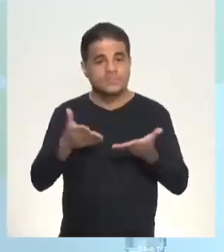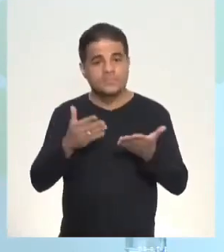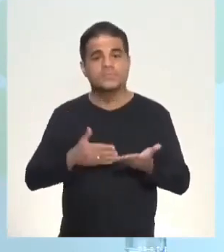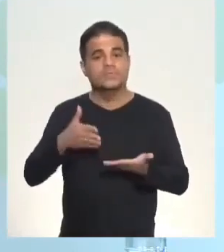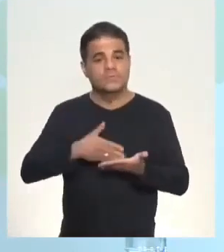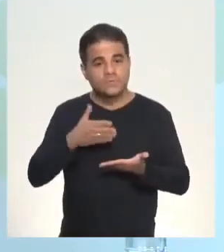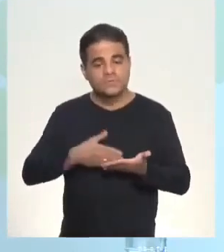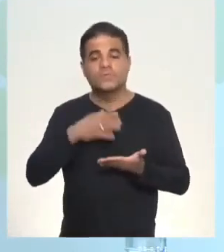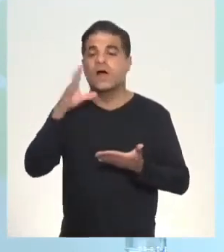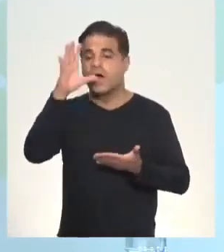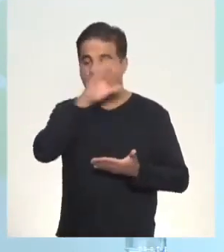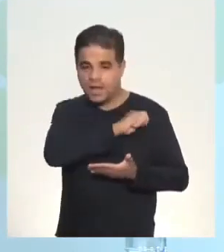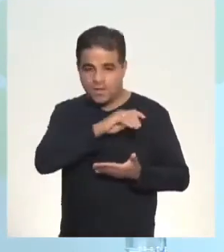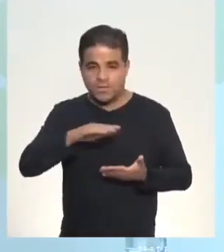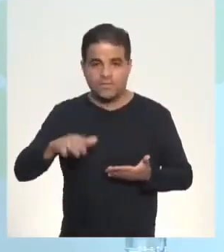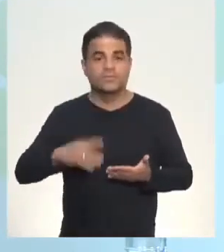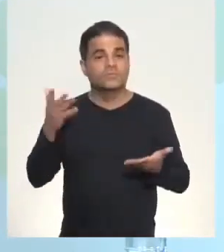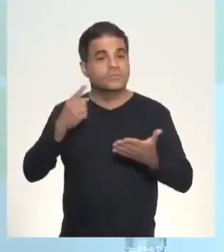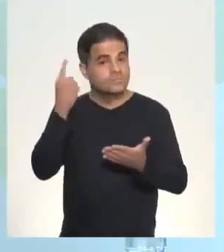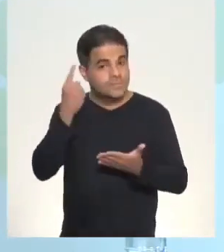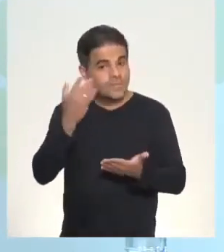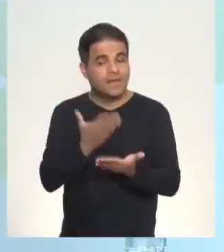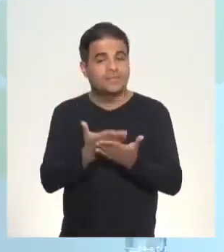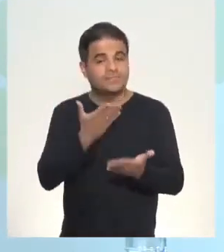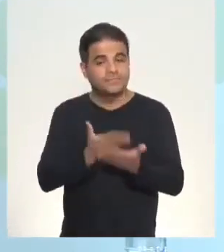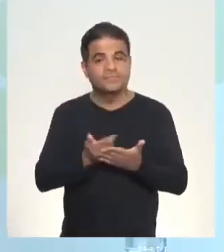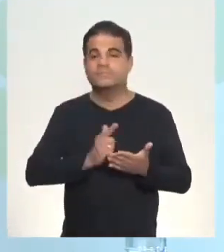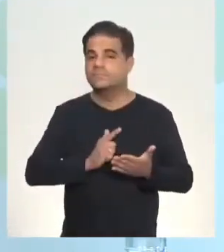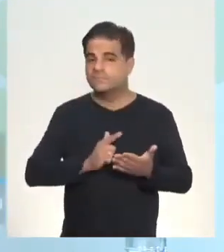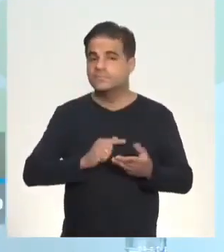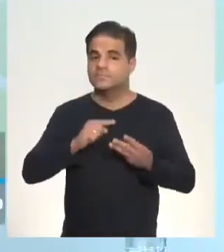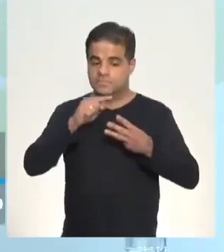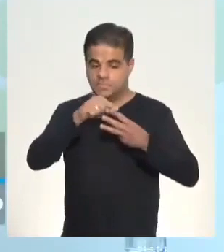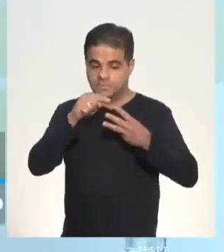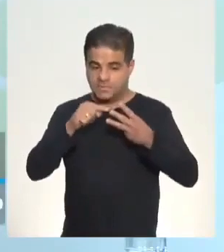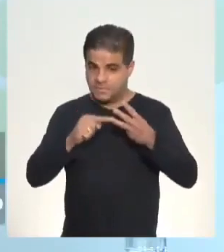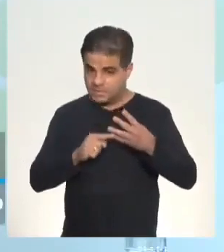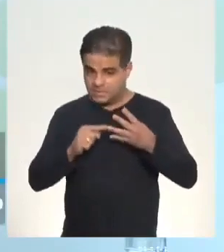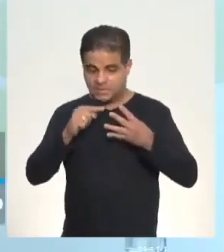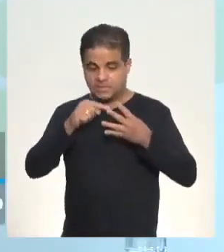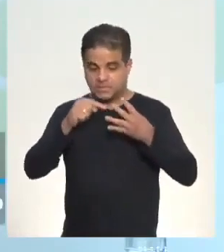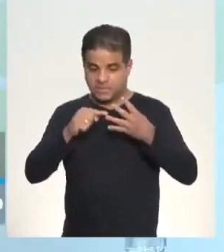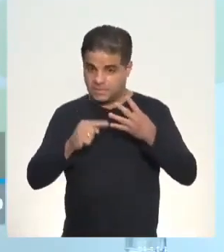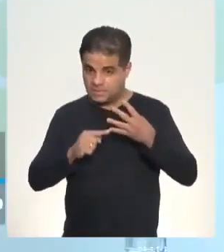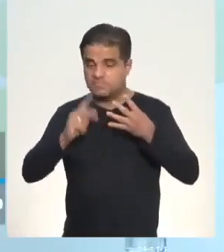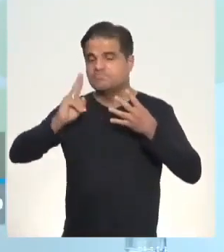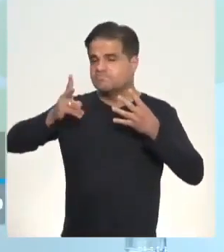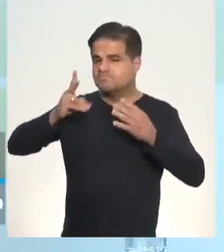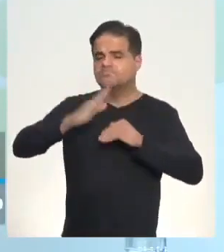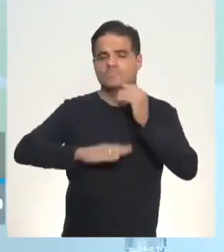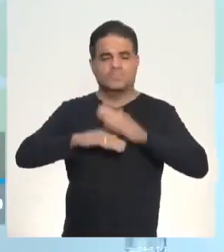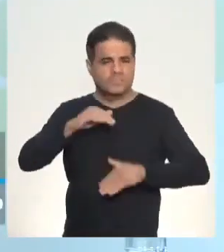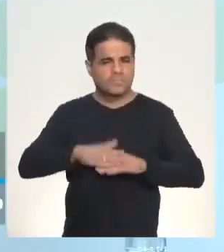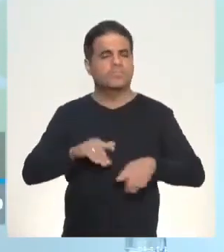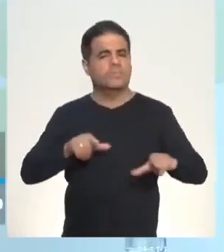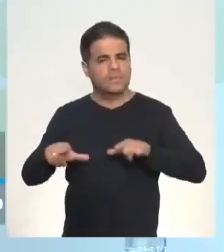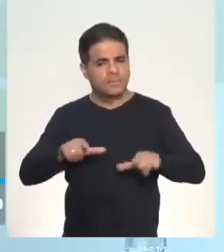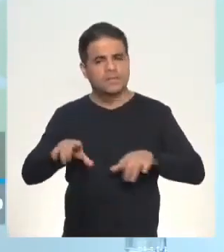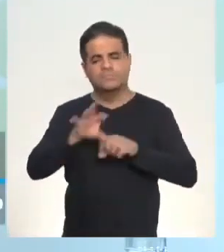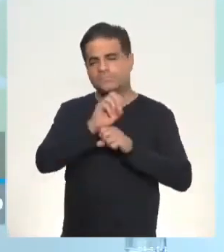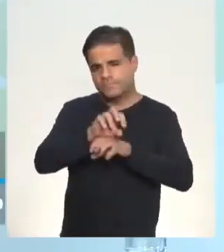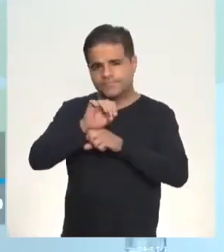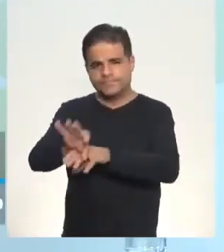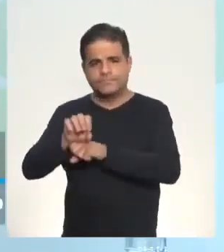do caderno do aluno. Hoje é a primeira aula, nós teremos mais 3 aulas, né, com essa mesma habilidade. Nós vamos trabalhar, então,